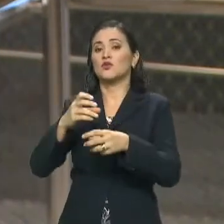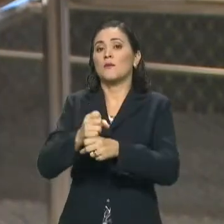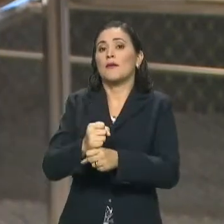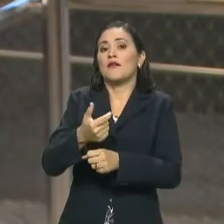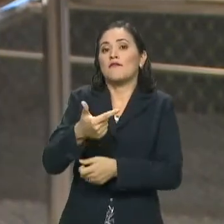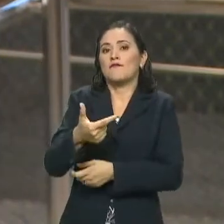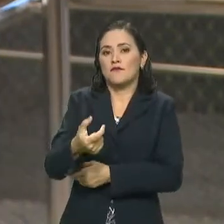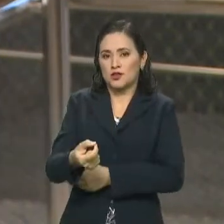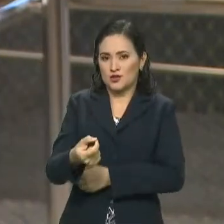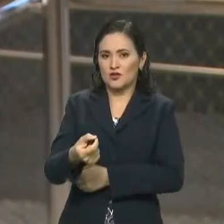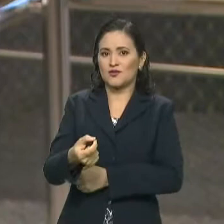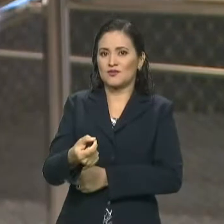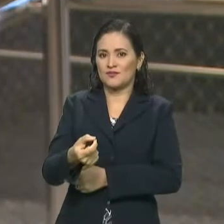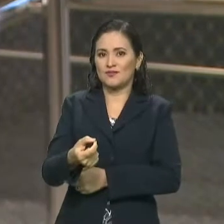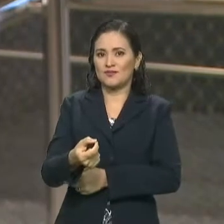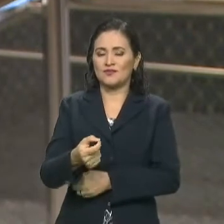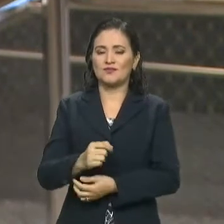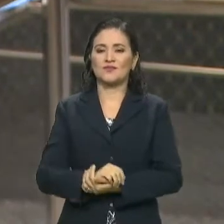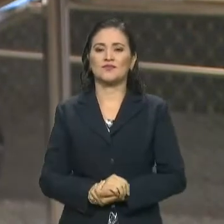20,